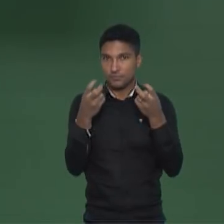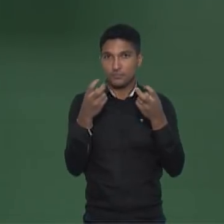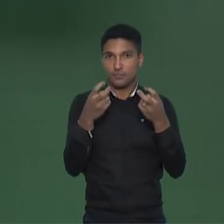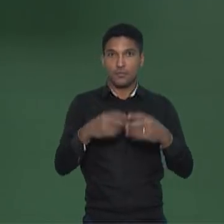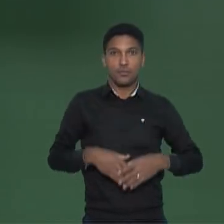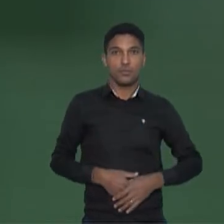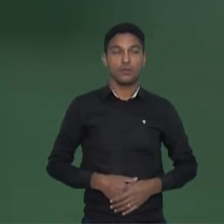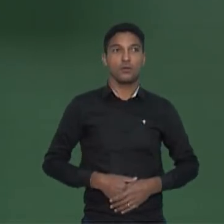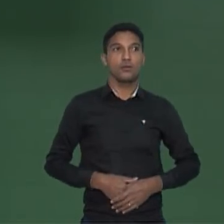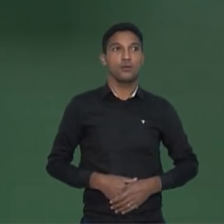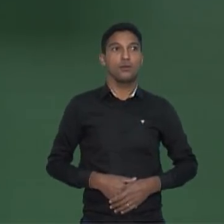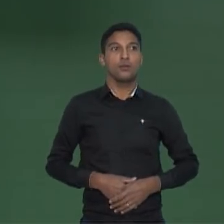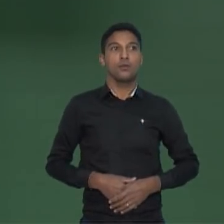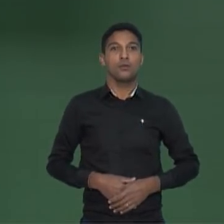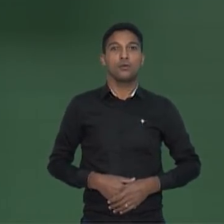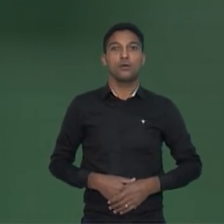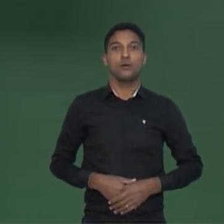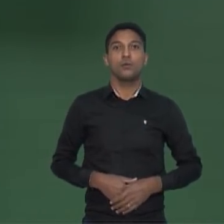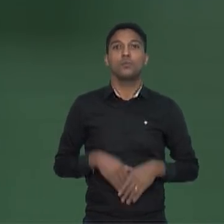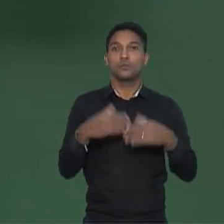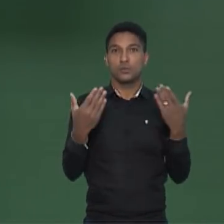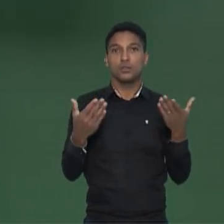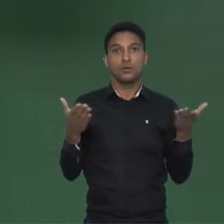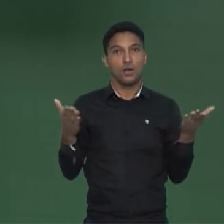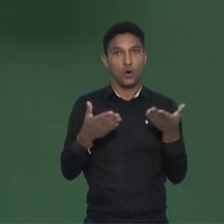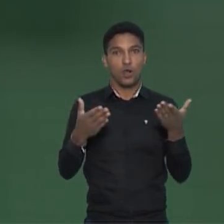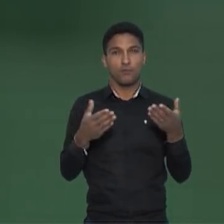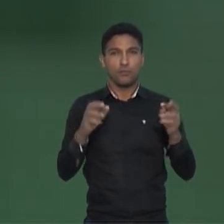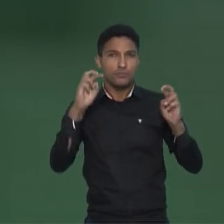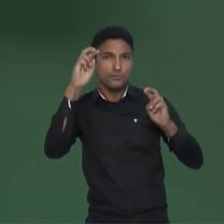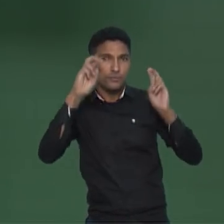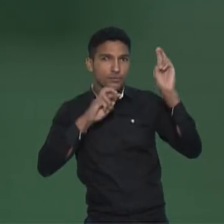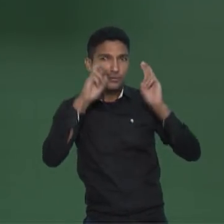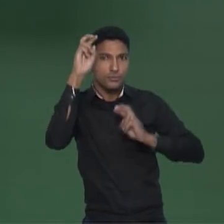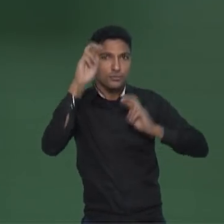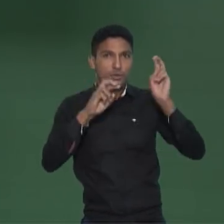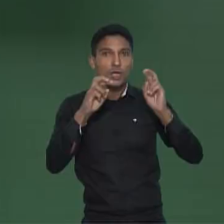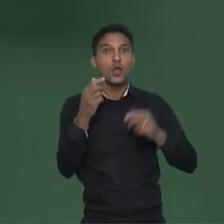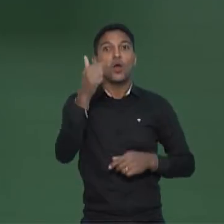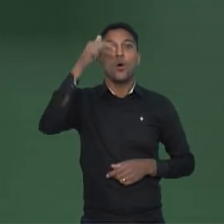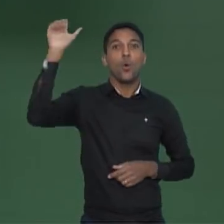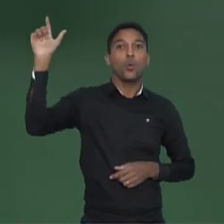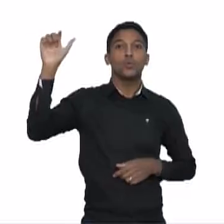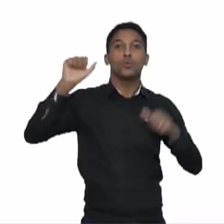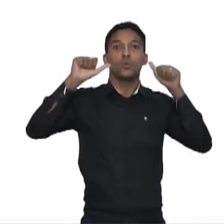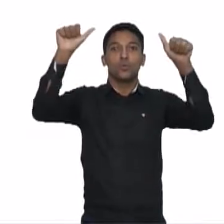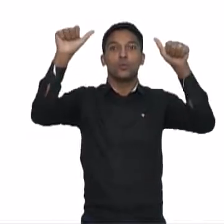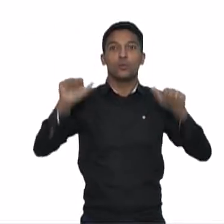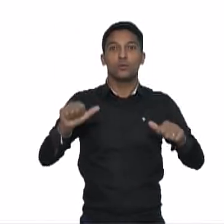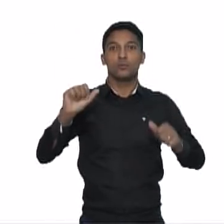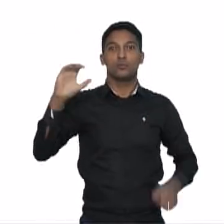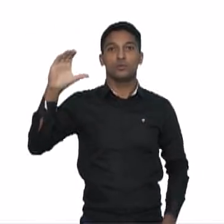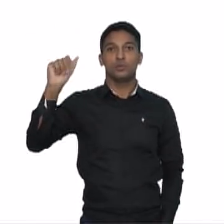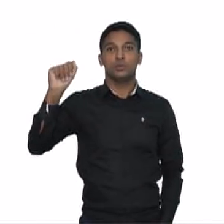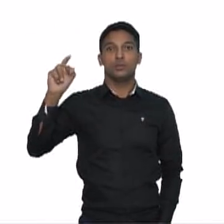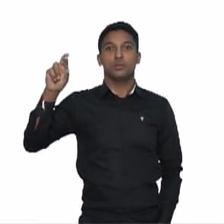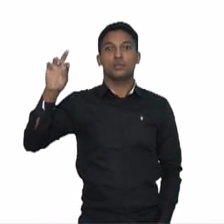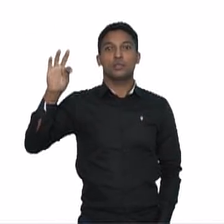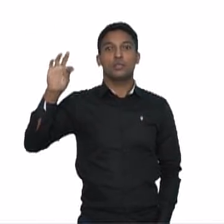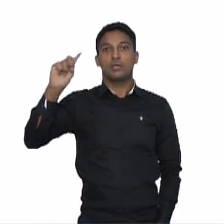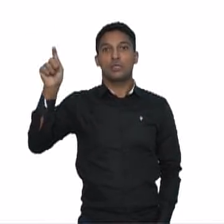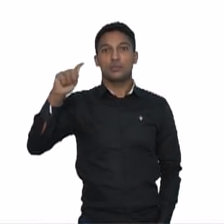Geralmente, nós vamos agora analisar um outro cartaz e geralmente no mês de fevereiro de cada